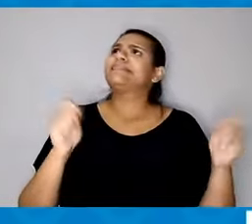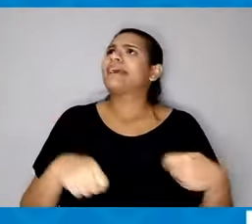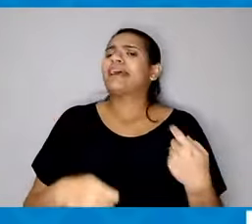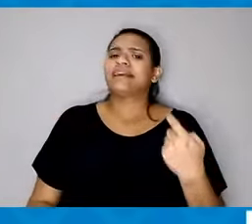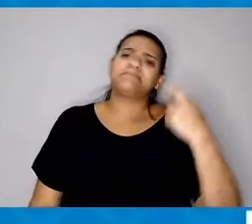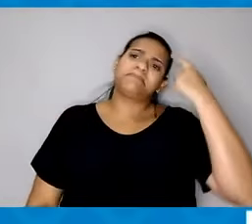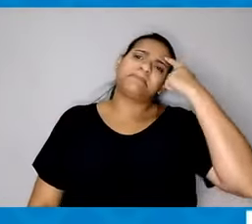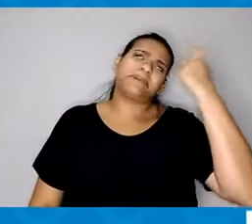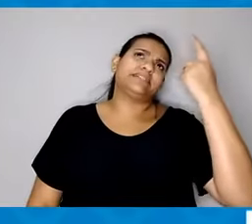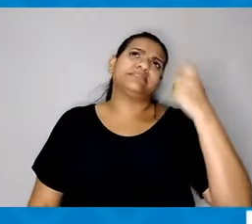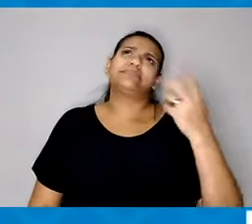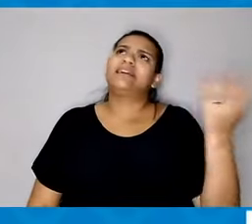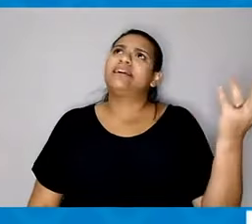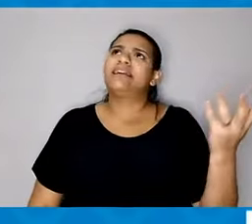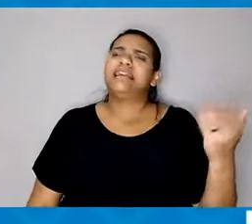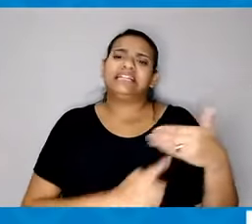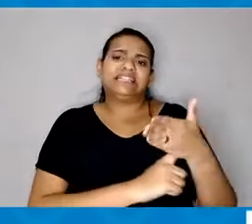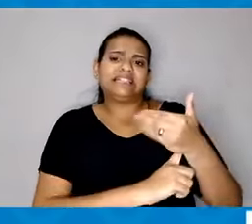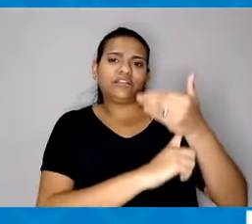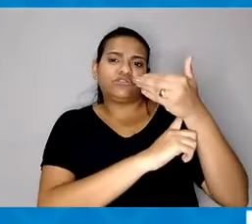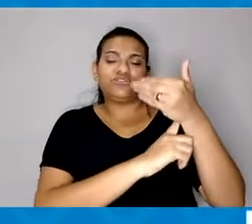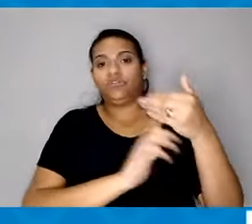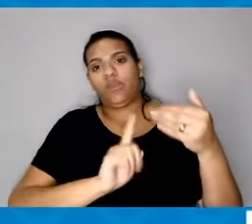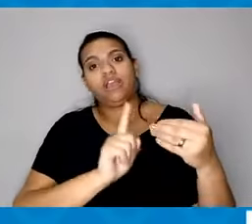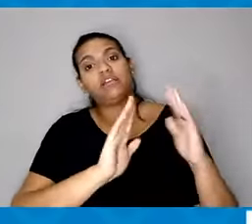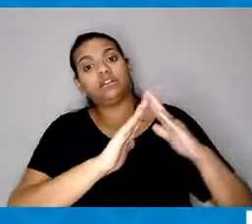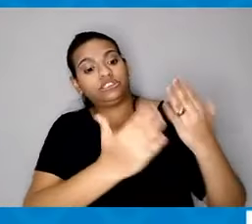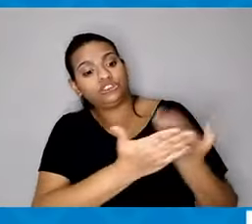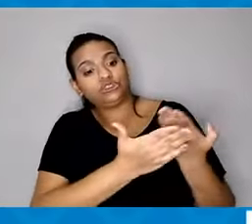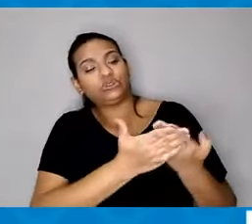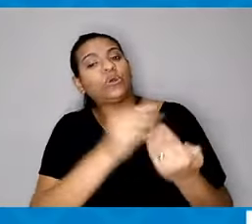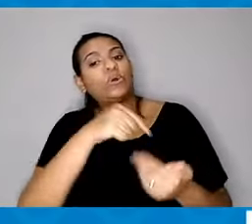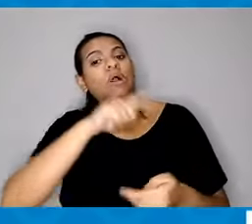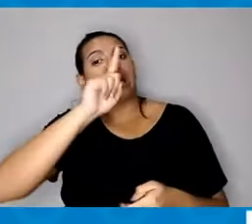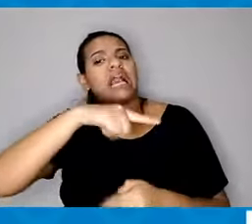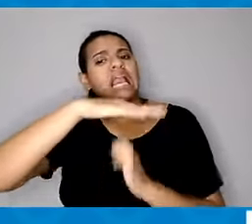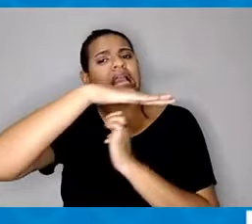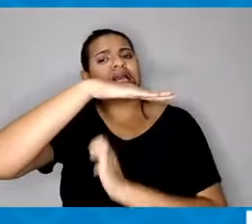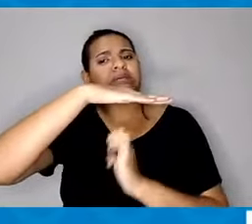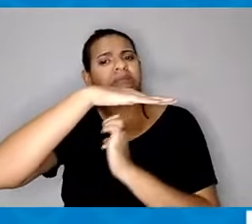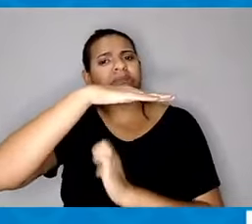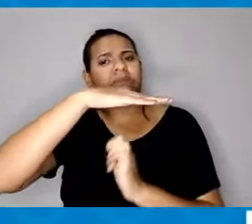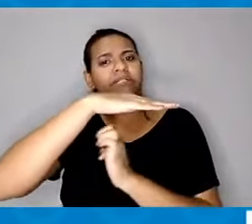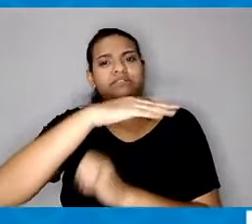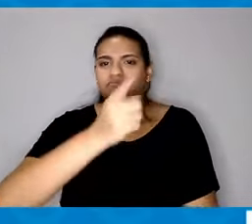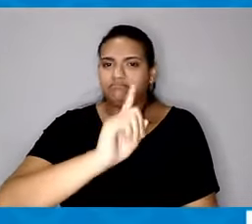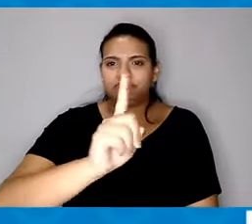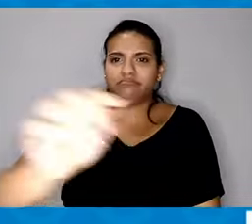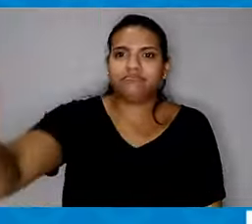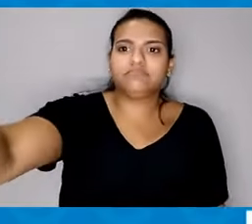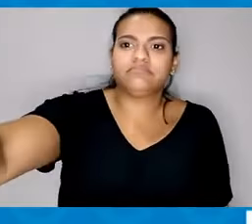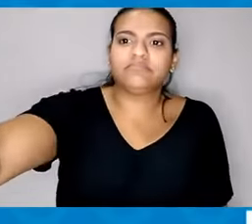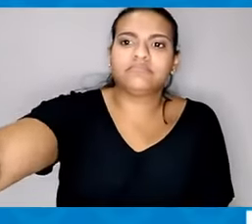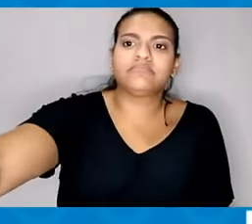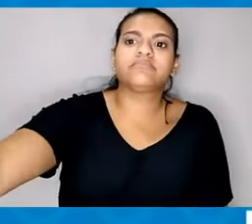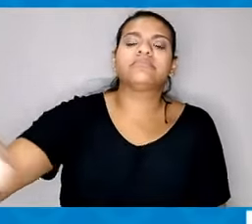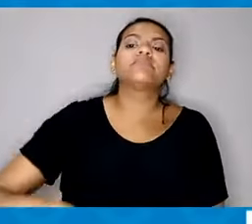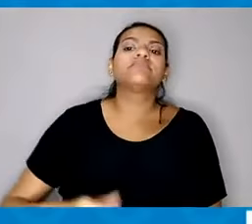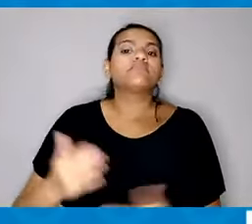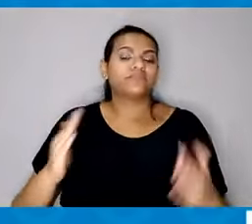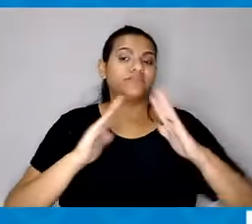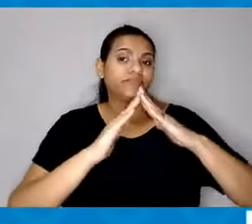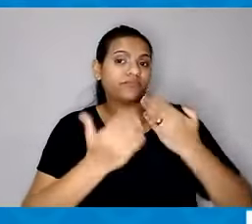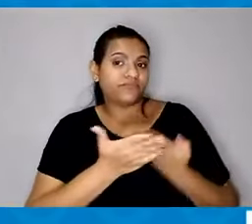não é uma empresa, tá, gente? Não estou falando nada de empresa e transformar a escola numa empresa, muito menos a escola